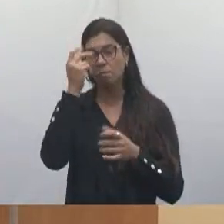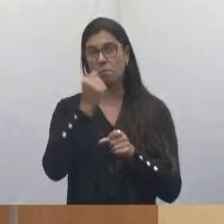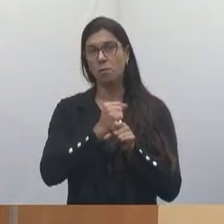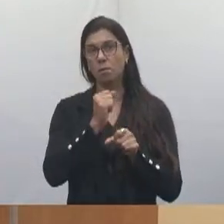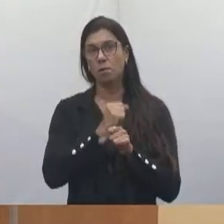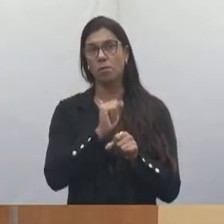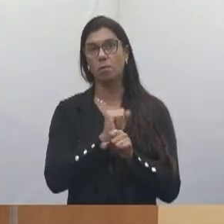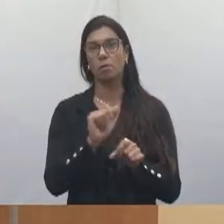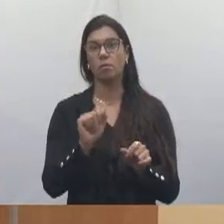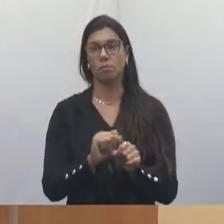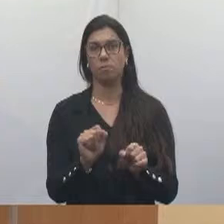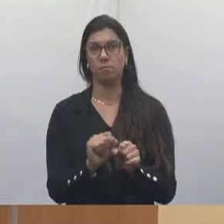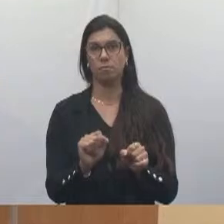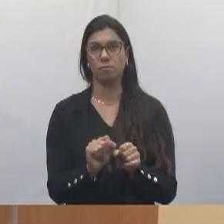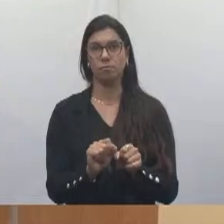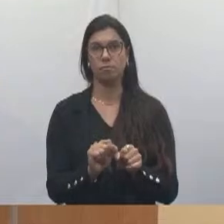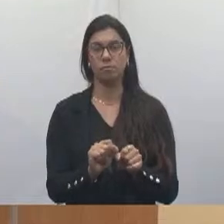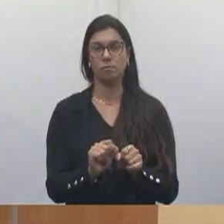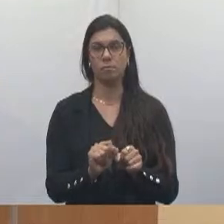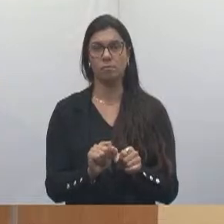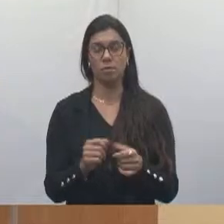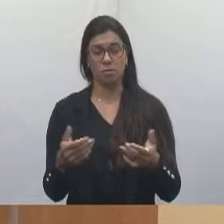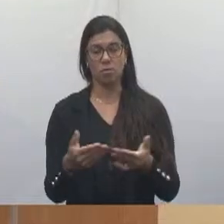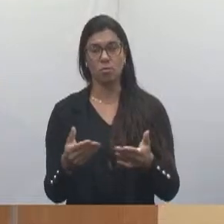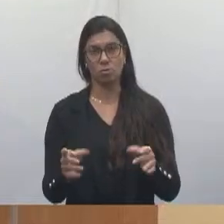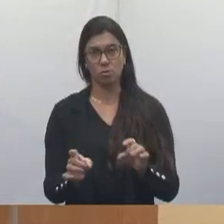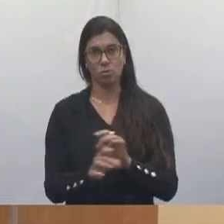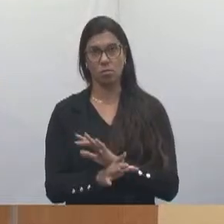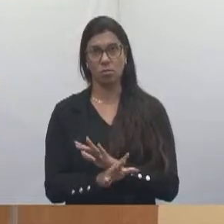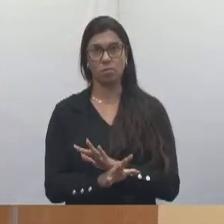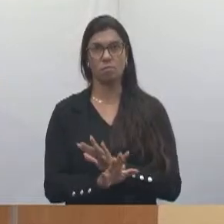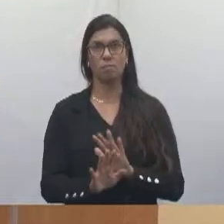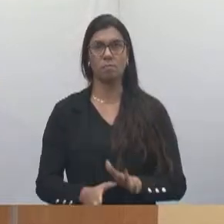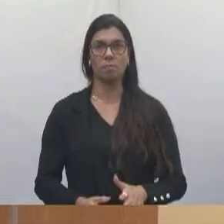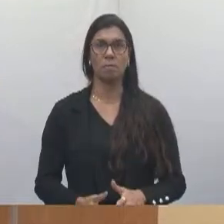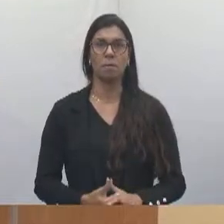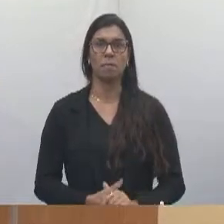obra. Está feitas as obras.